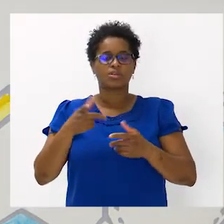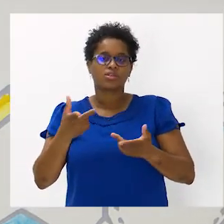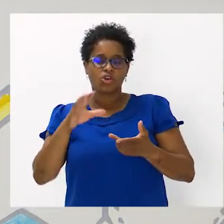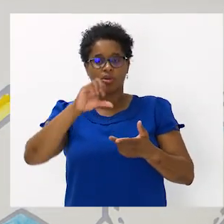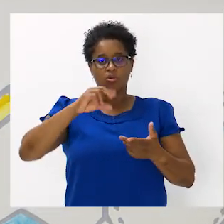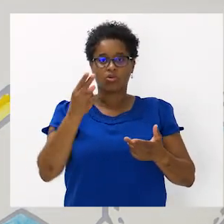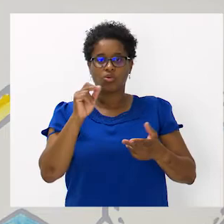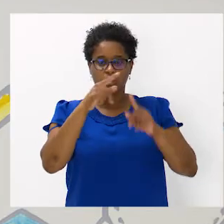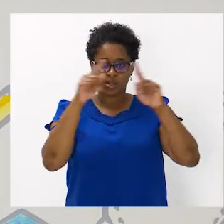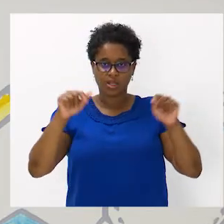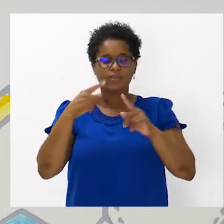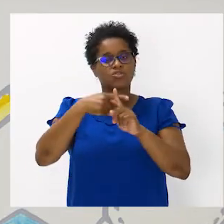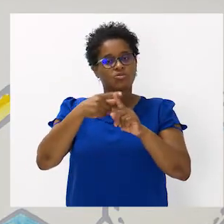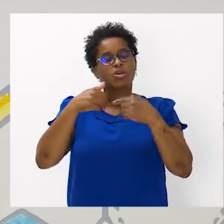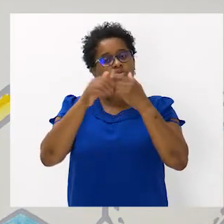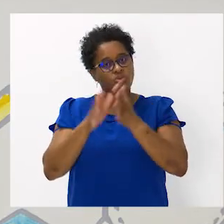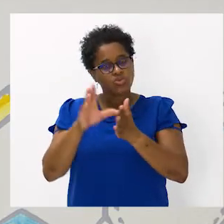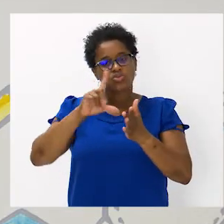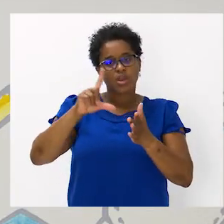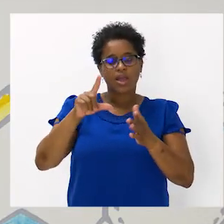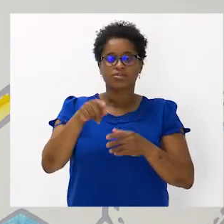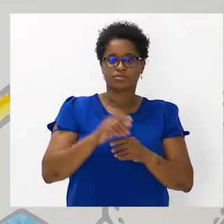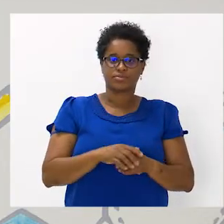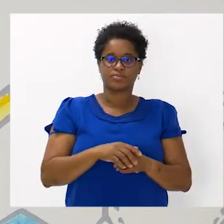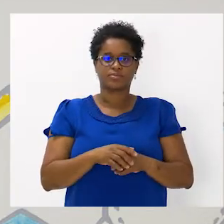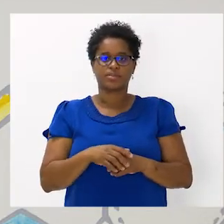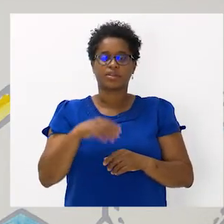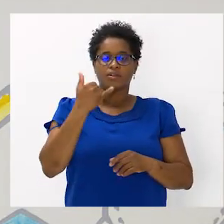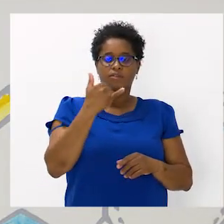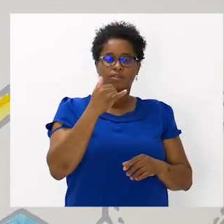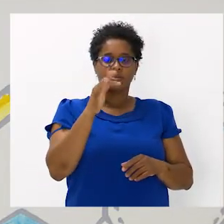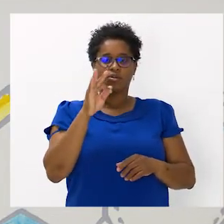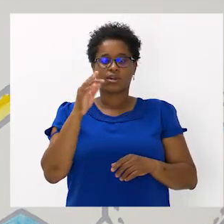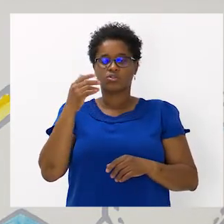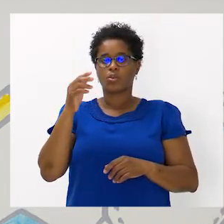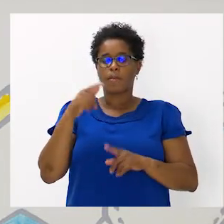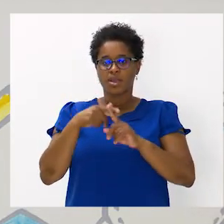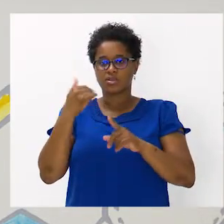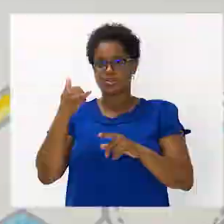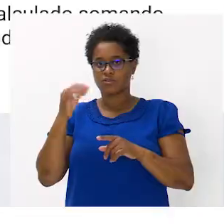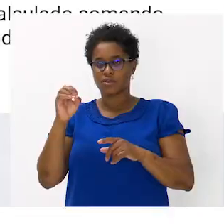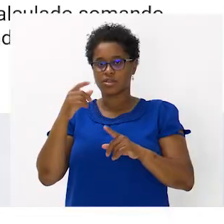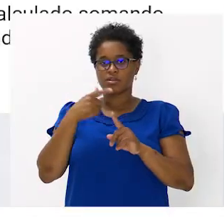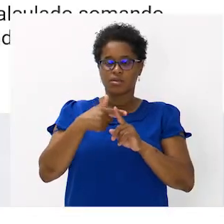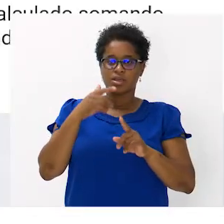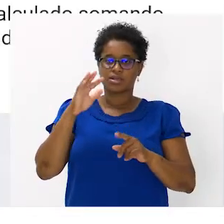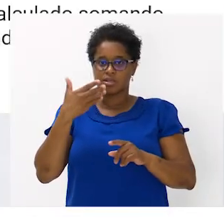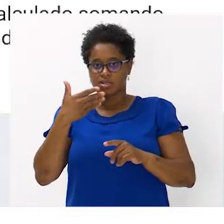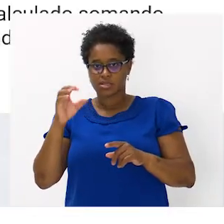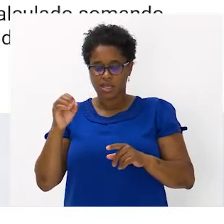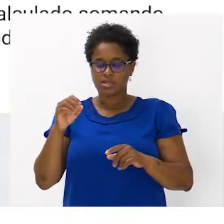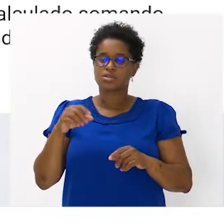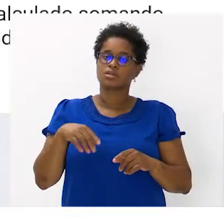é um quadrilátero, vamos somar todos os seus lados. Vamos 34 mais 20 mais 10 mais 20,